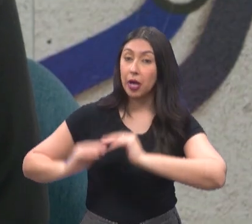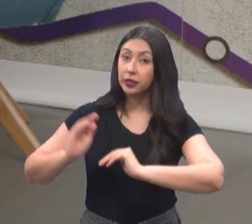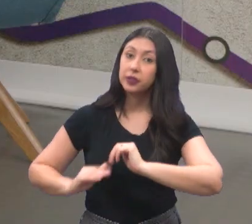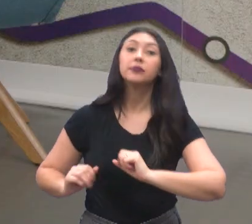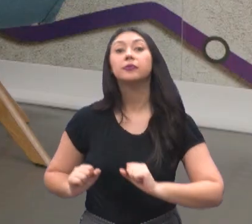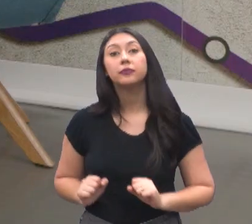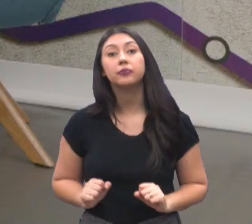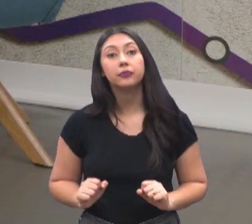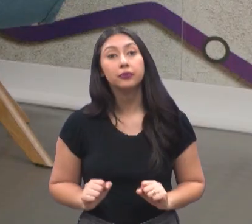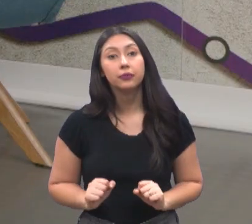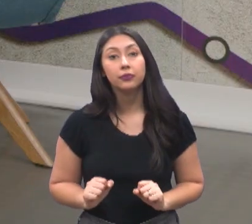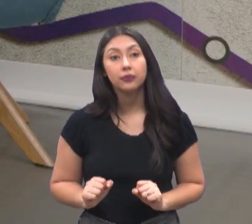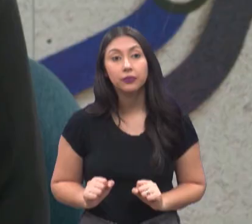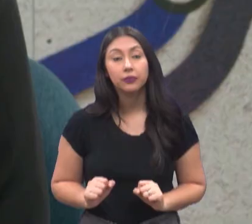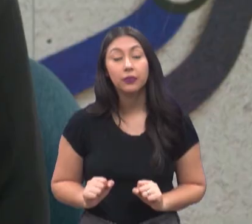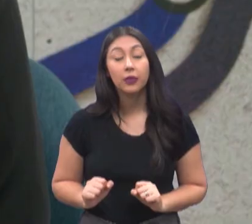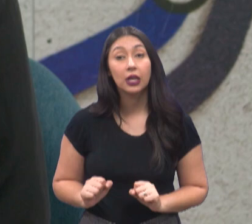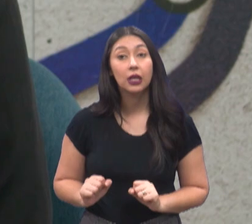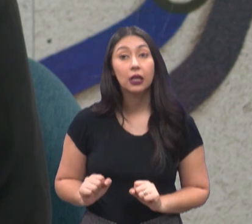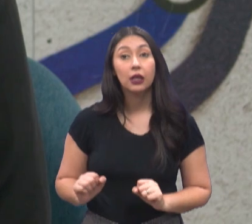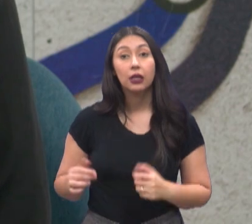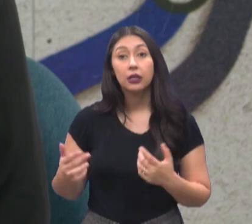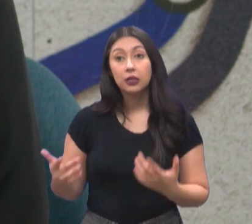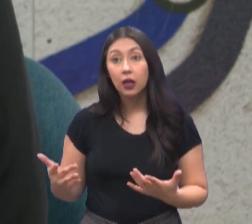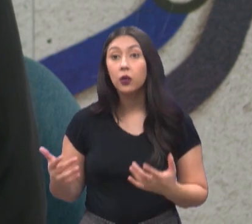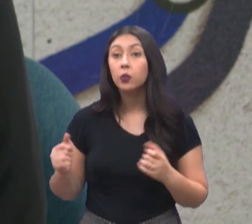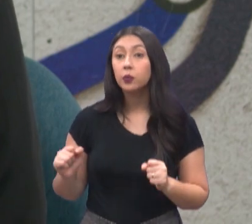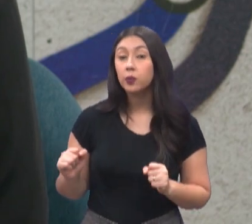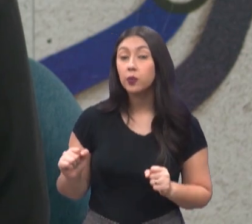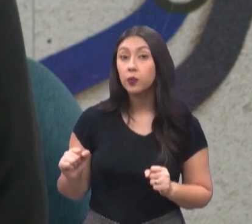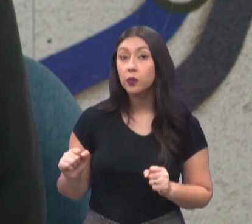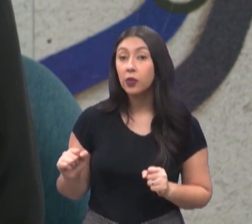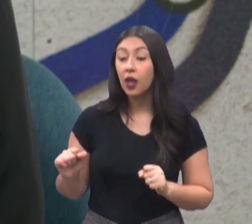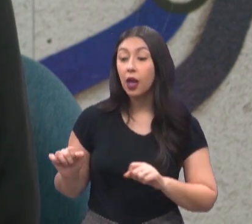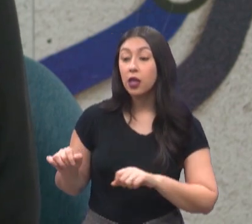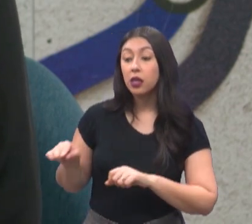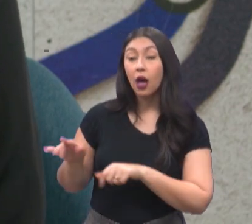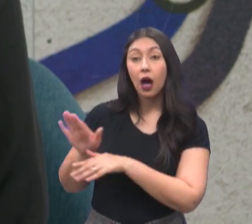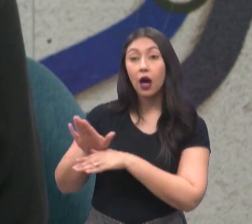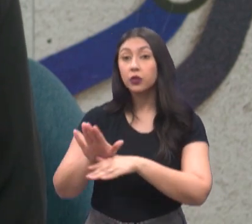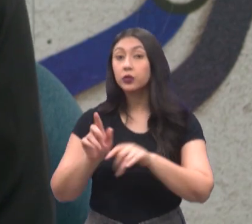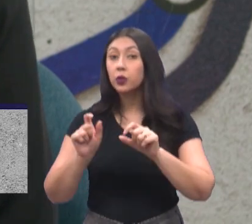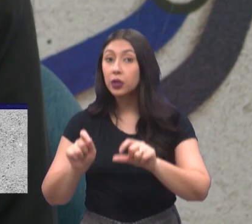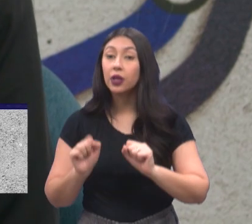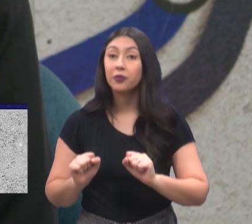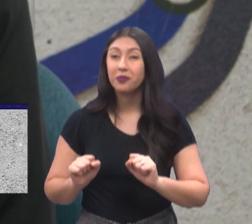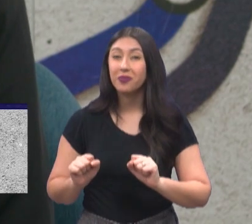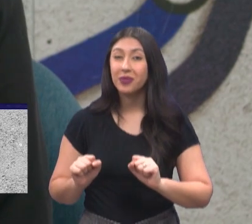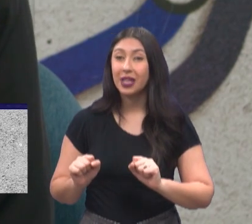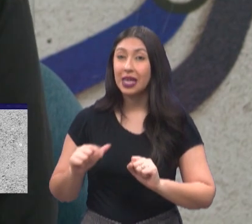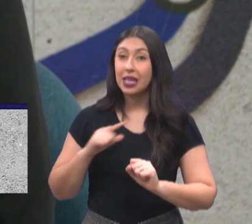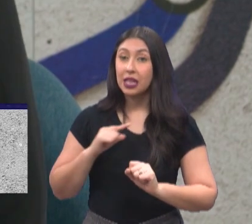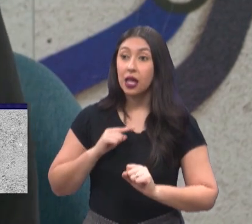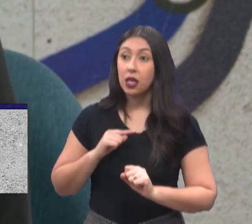Mas uma coisa que a joalheria de autor ajuda-se bastante é justamente aquela coisa dos metais da família,